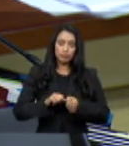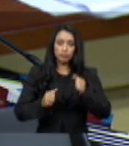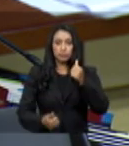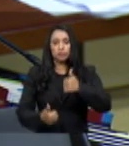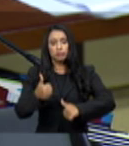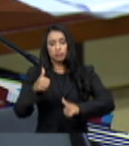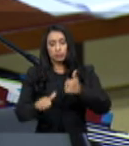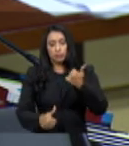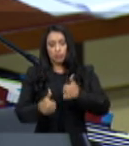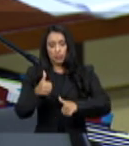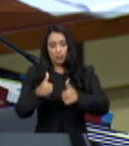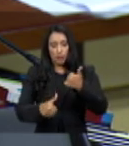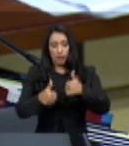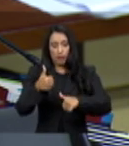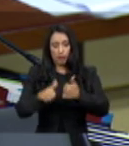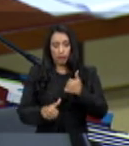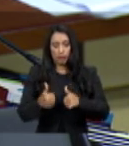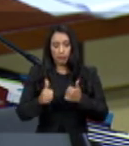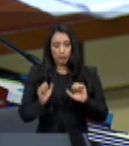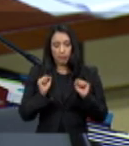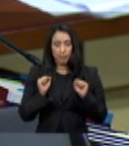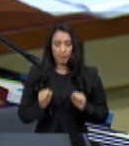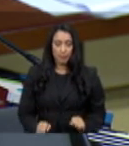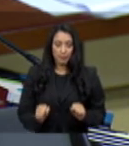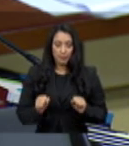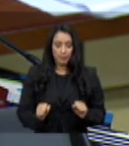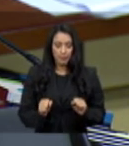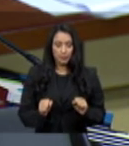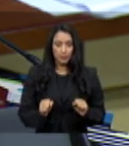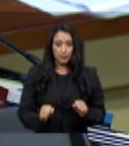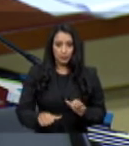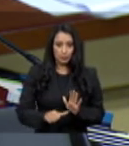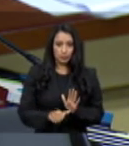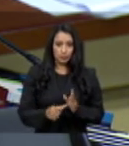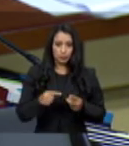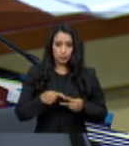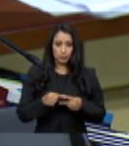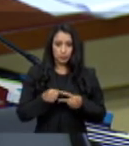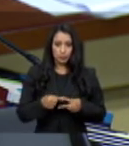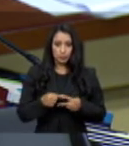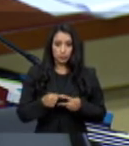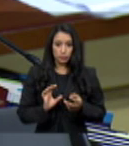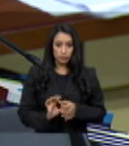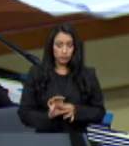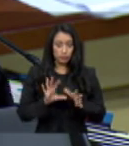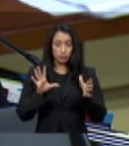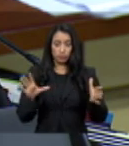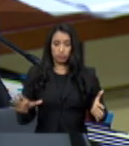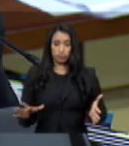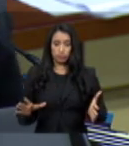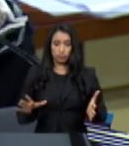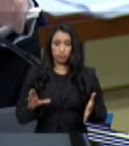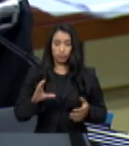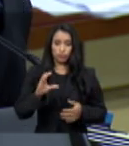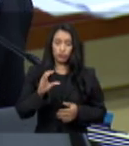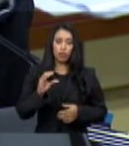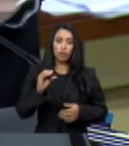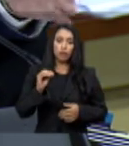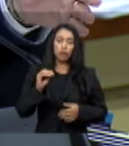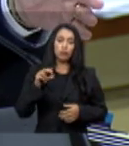análise de ofício a possibilidade de deferir um livramento condicional